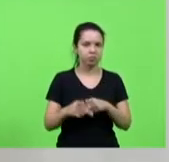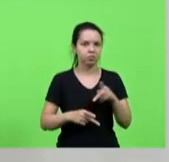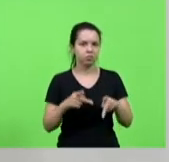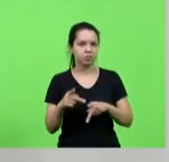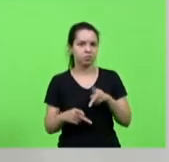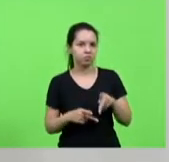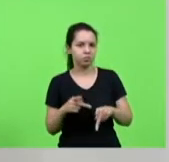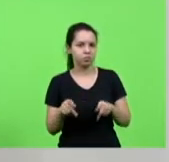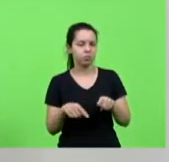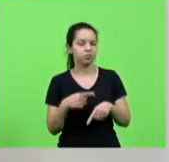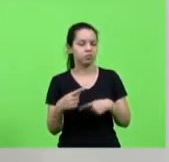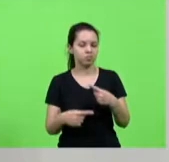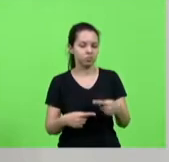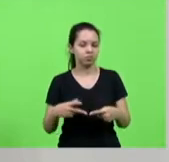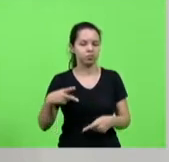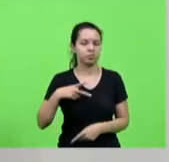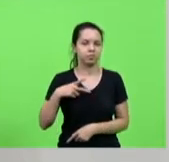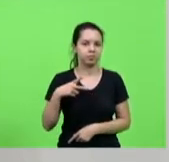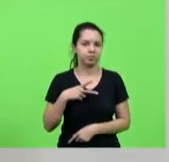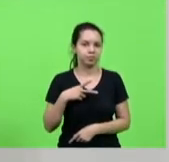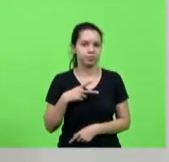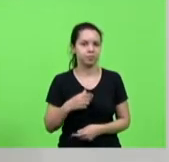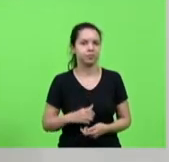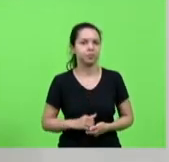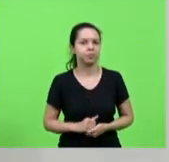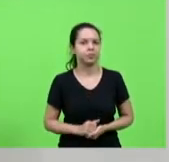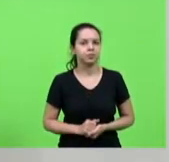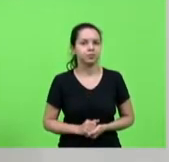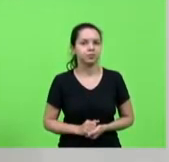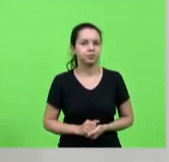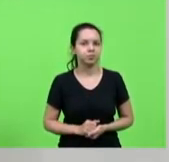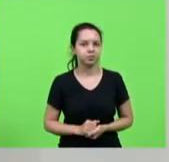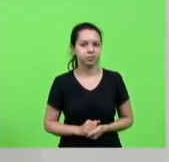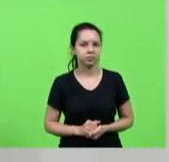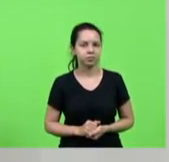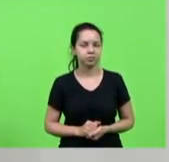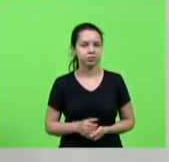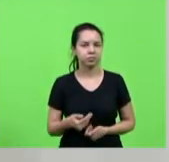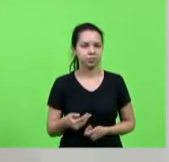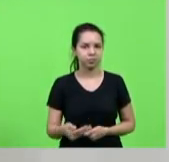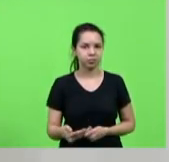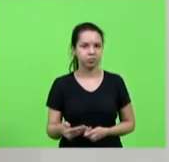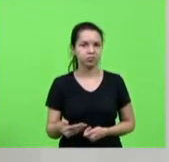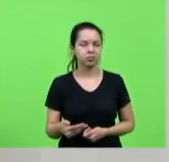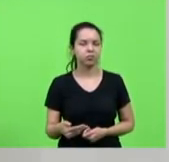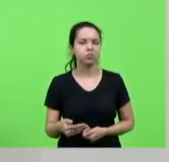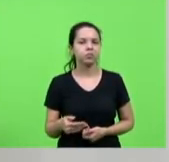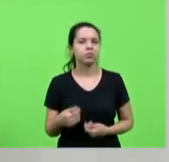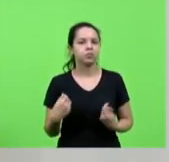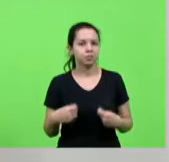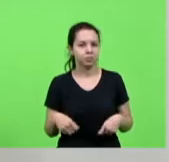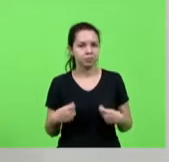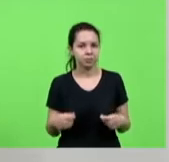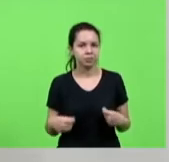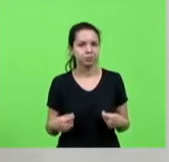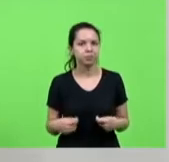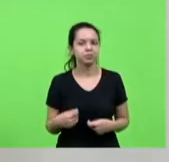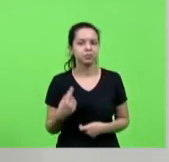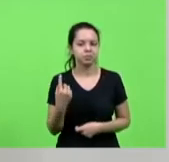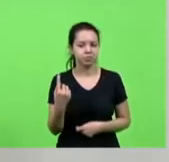ser privatizada. Pois estes somente podem ser prestados por uma